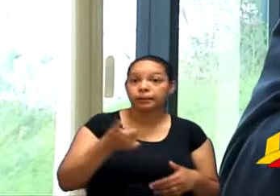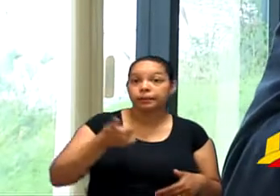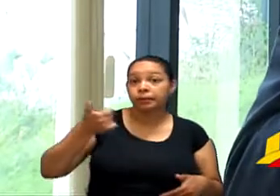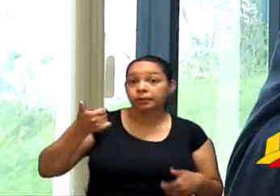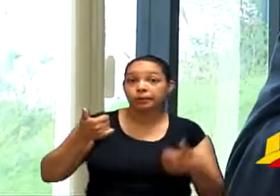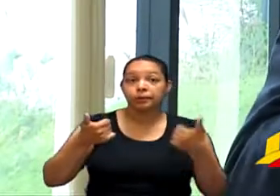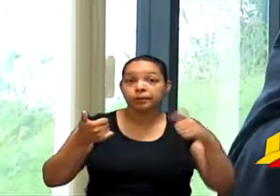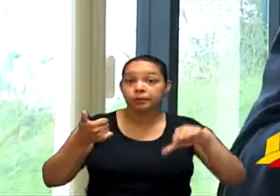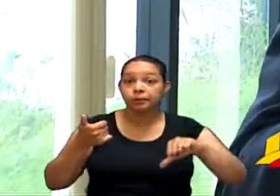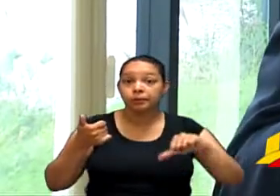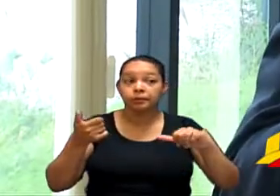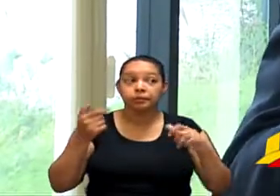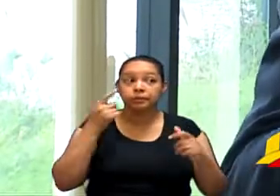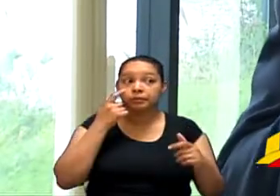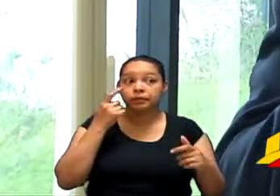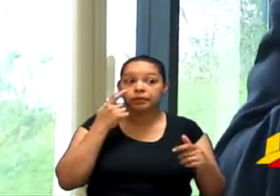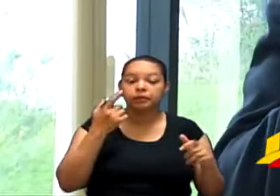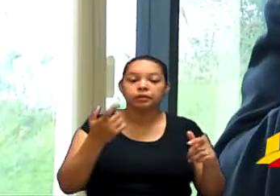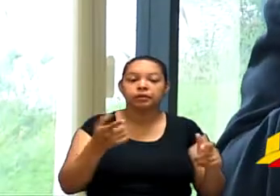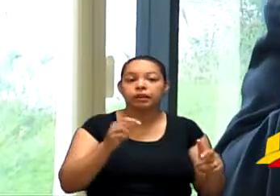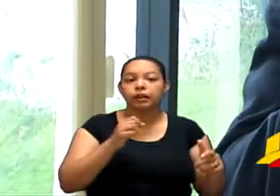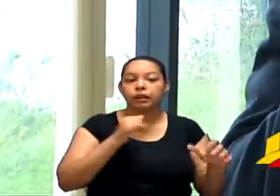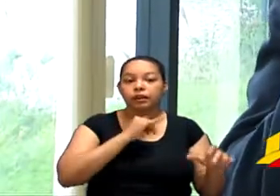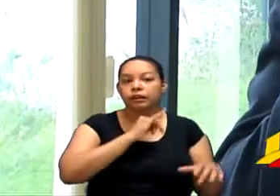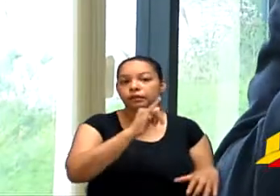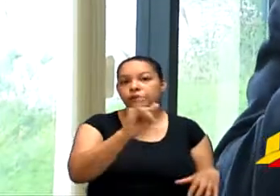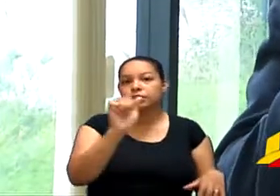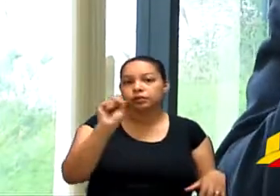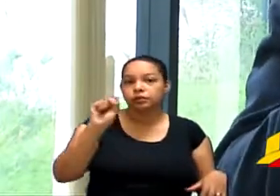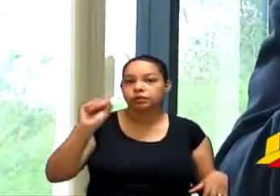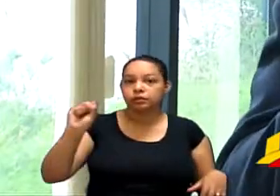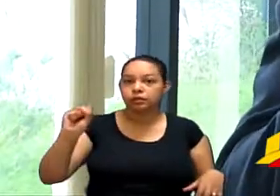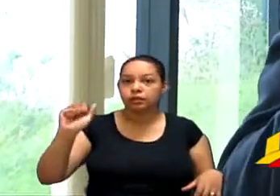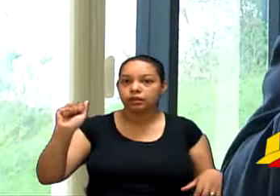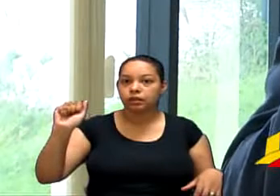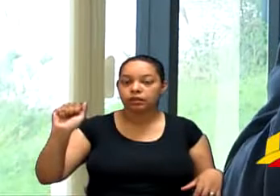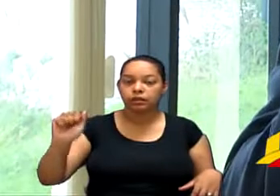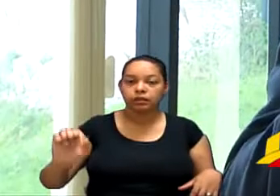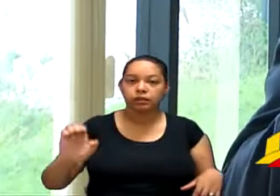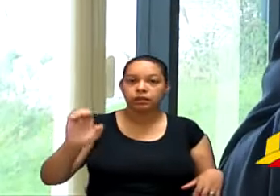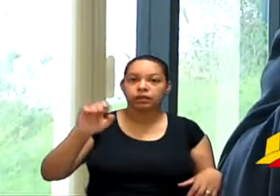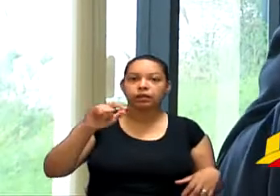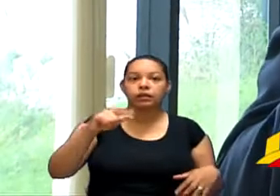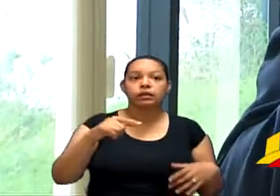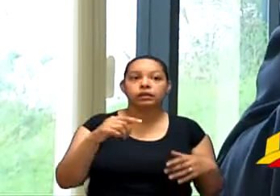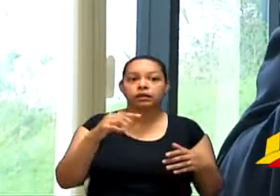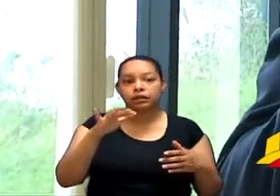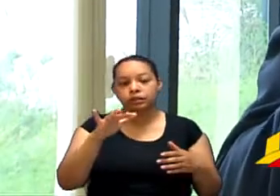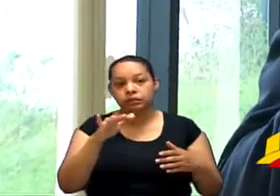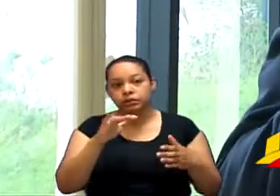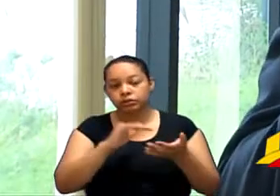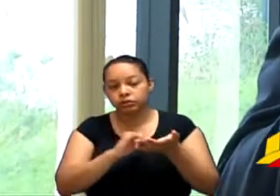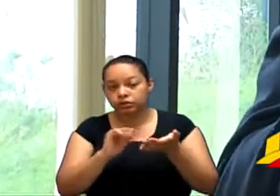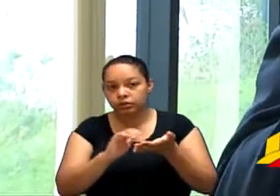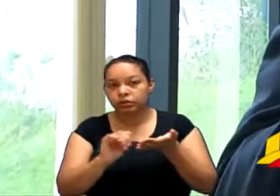algum instrumento legal ele comunica o site e tem o desconto daqueles dias que ele deixou de receber a água com qualidade pois